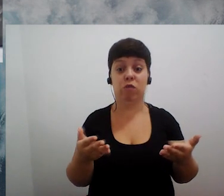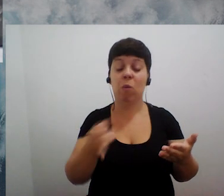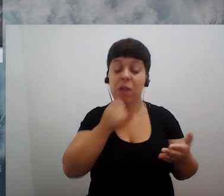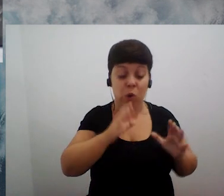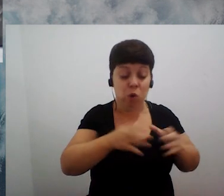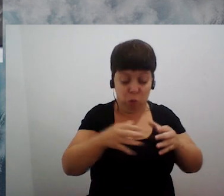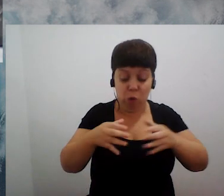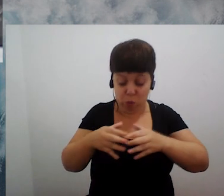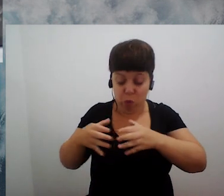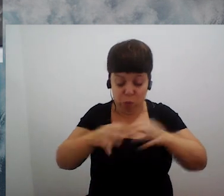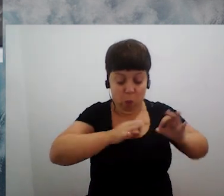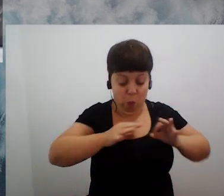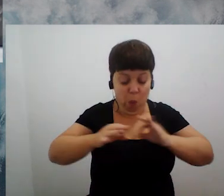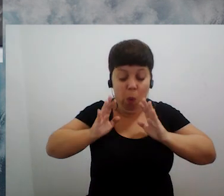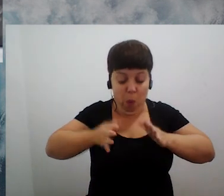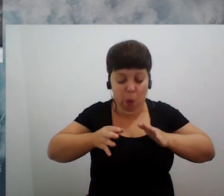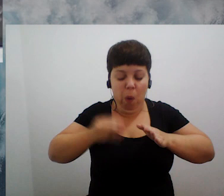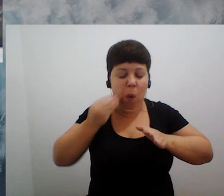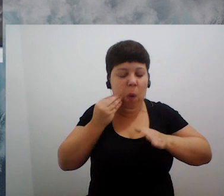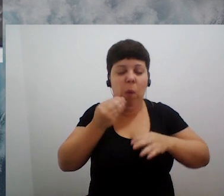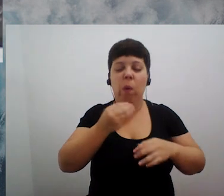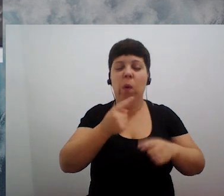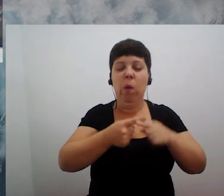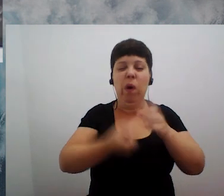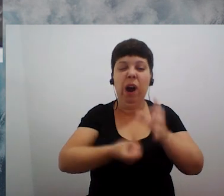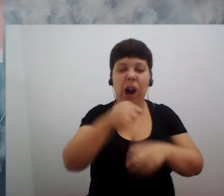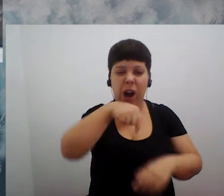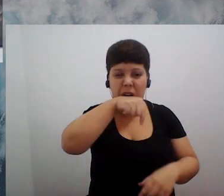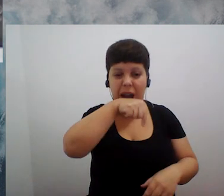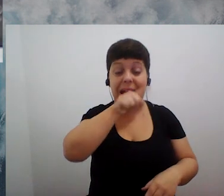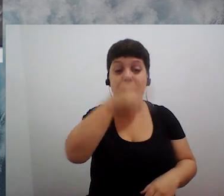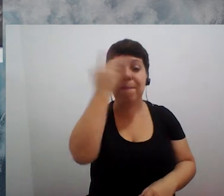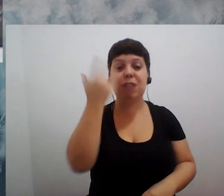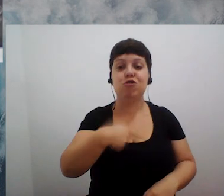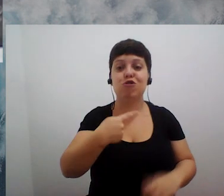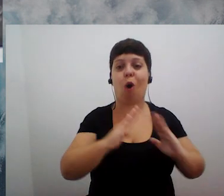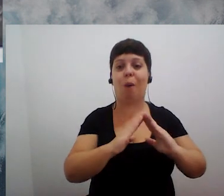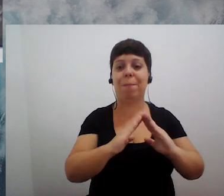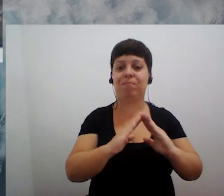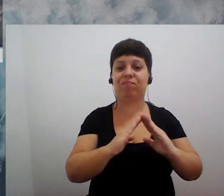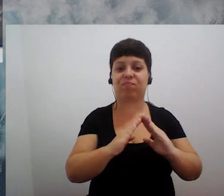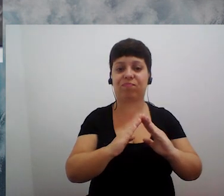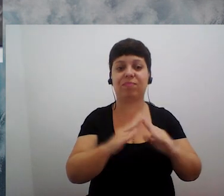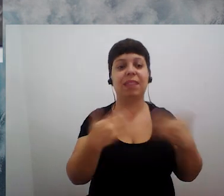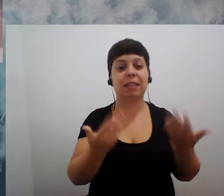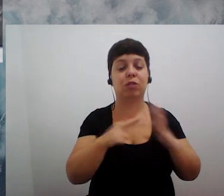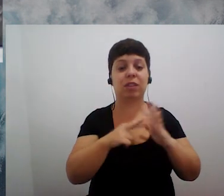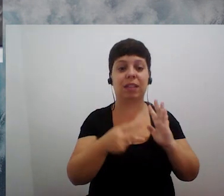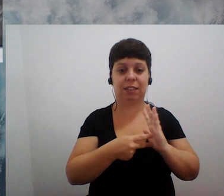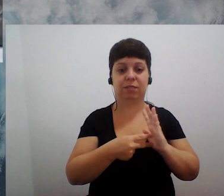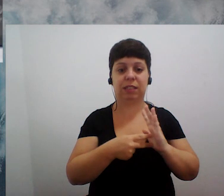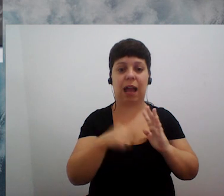incentivo para as iniciativas que já existem aqui. Porque as iniciativas que nascem no território, elas são feitas pelos moradores. Então,